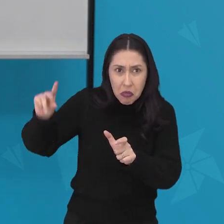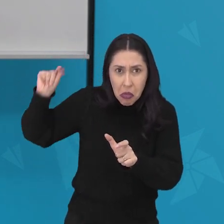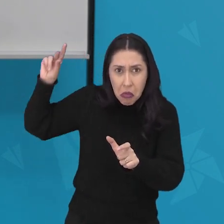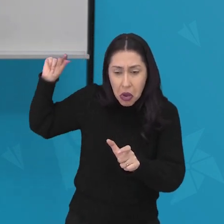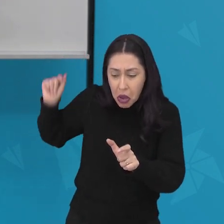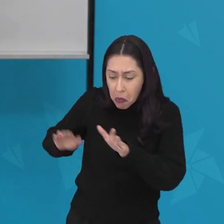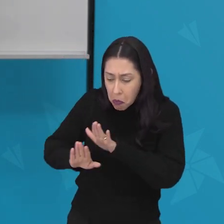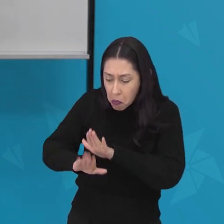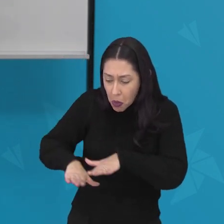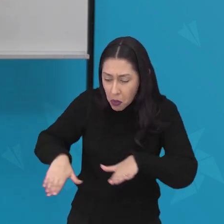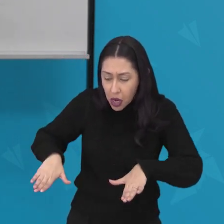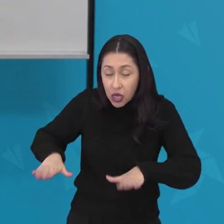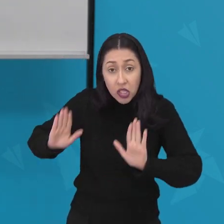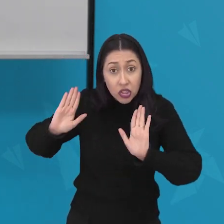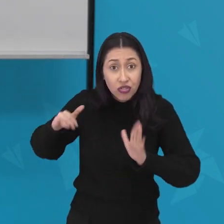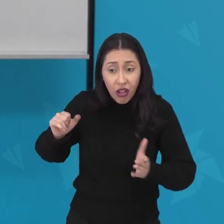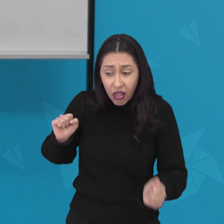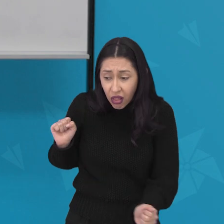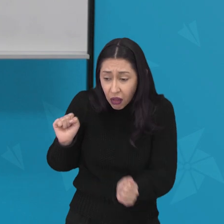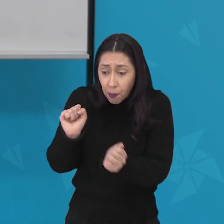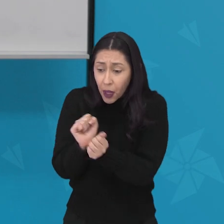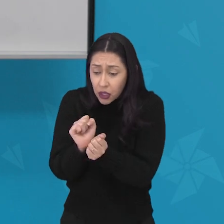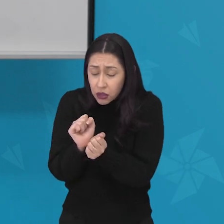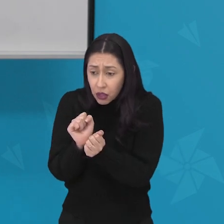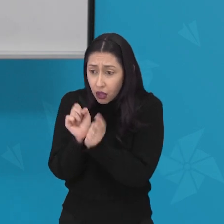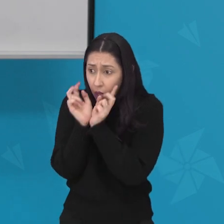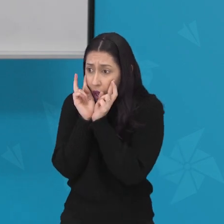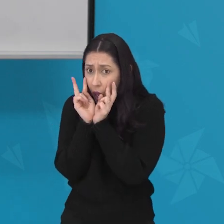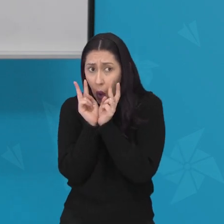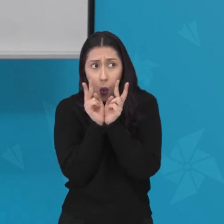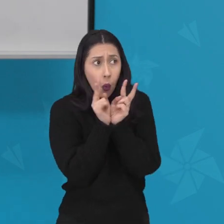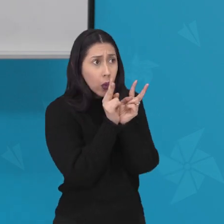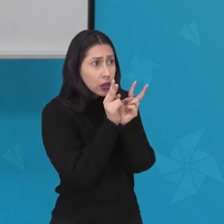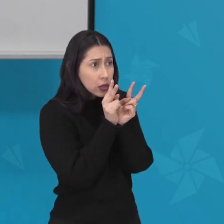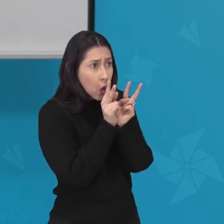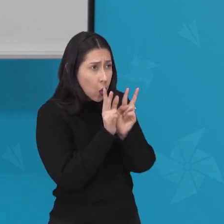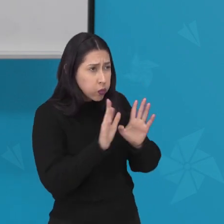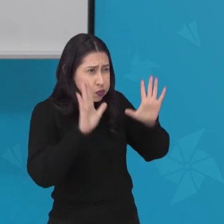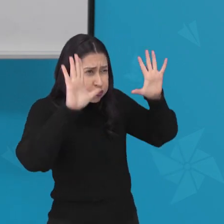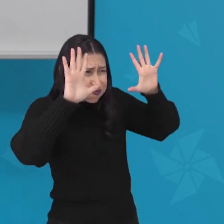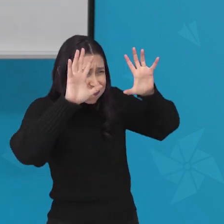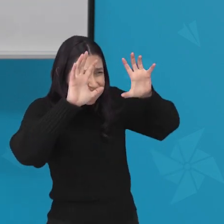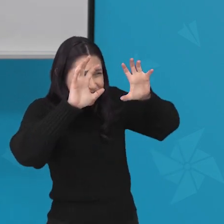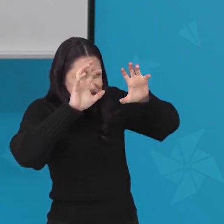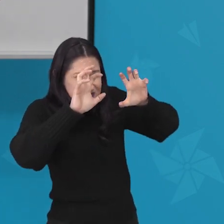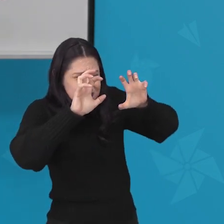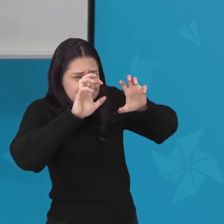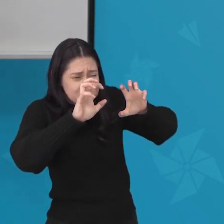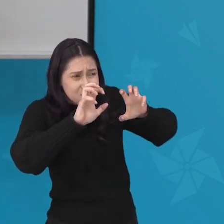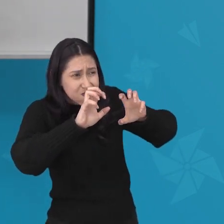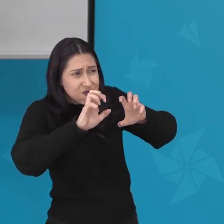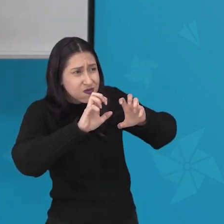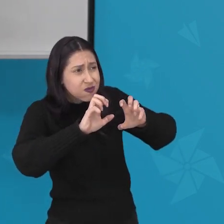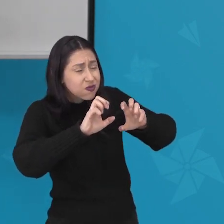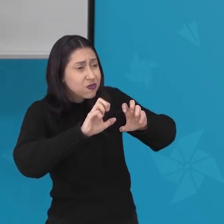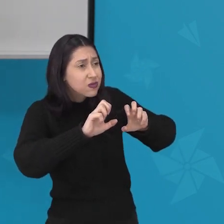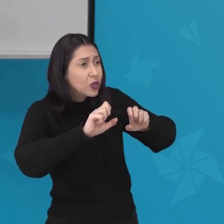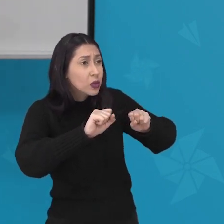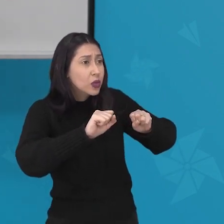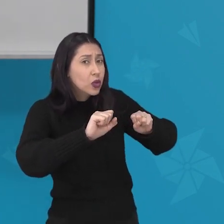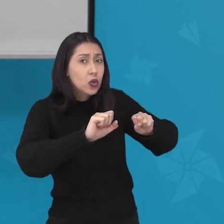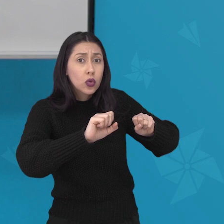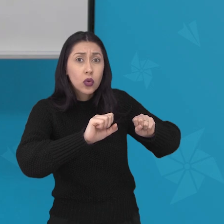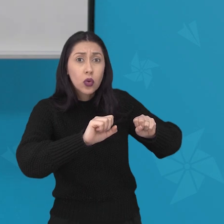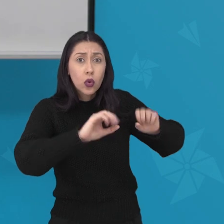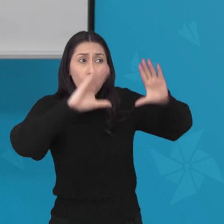infância, olhando para uma determinada parede, para o fundo da caverna, e essas